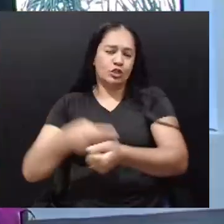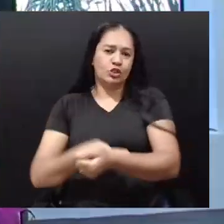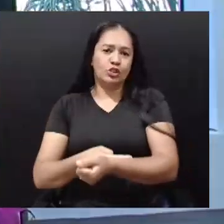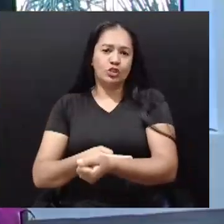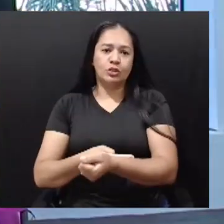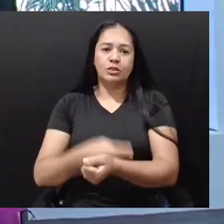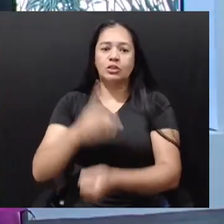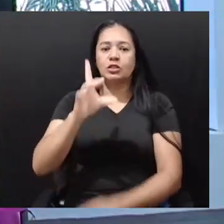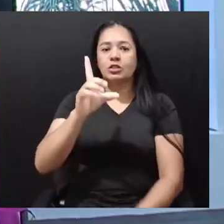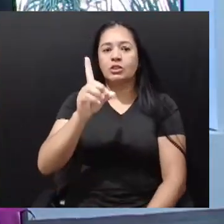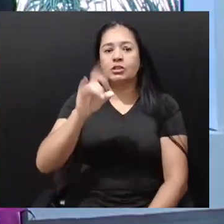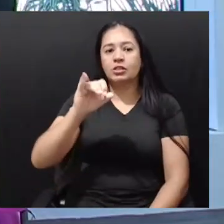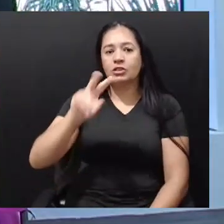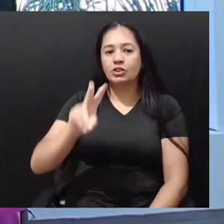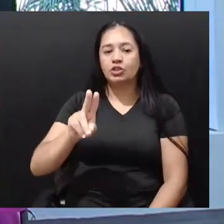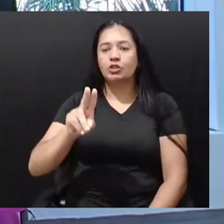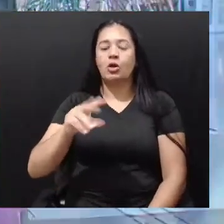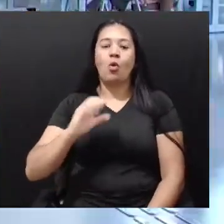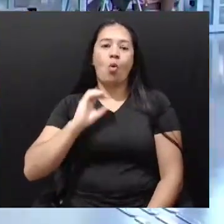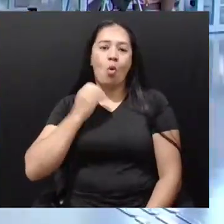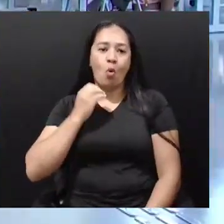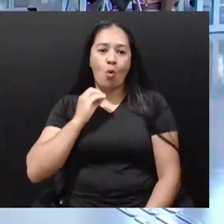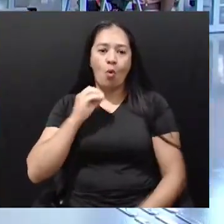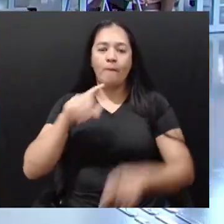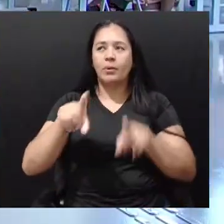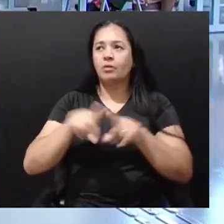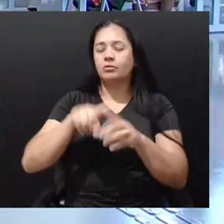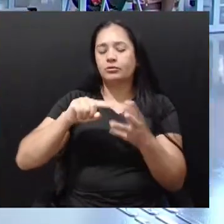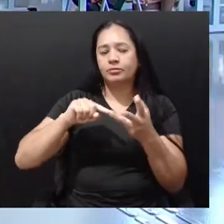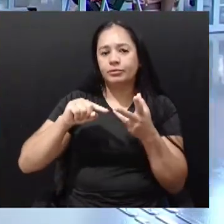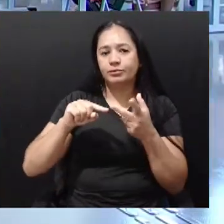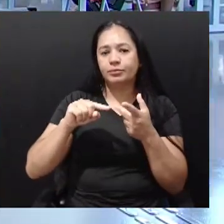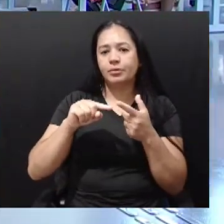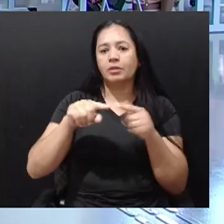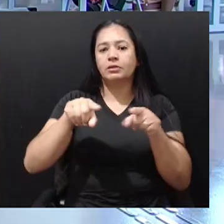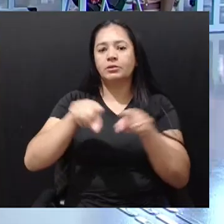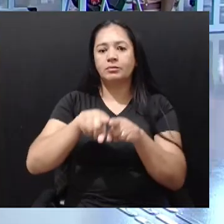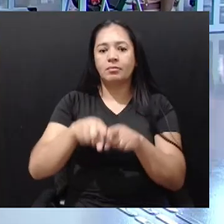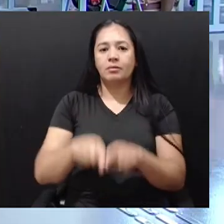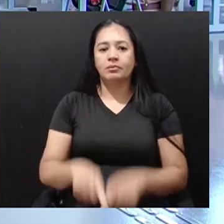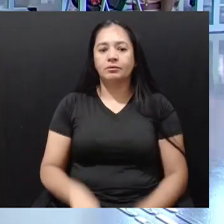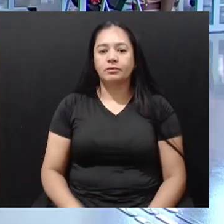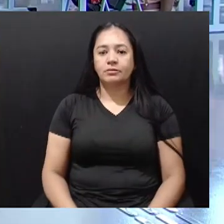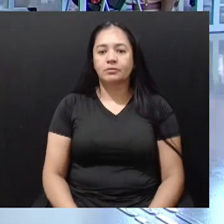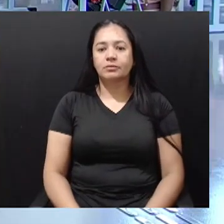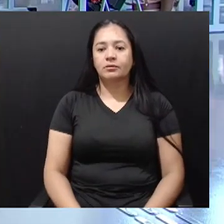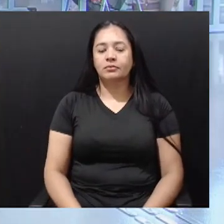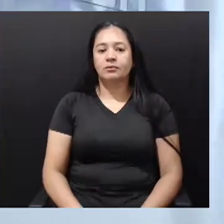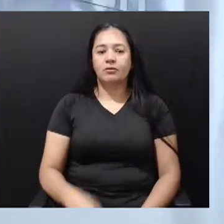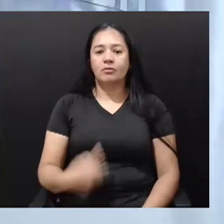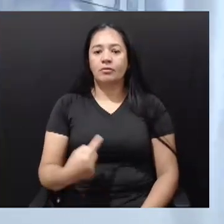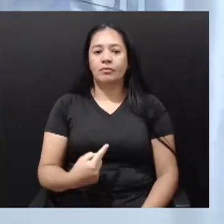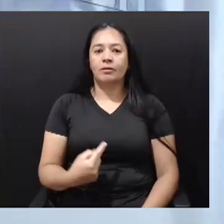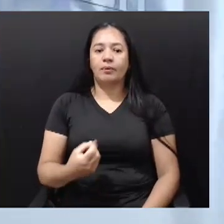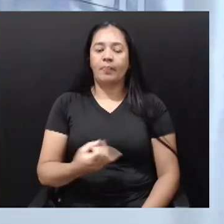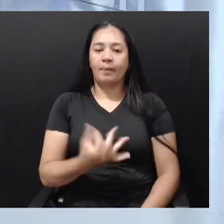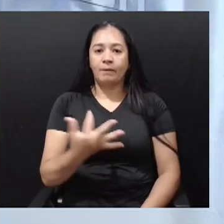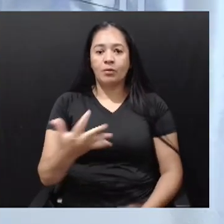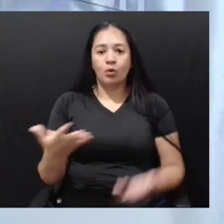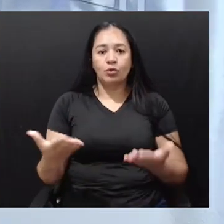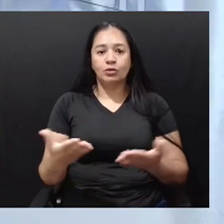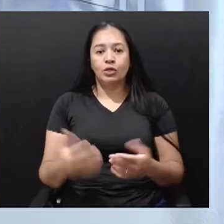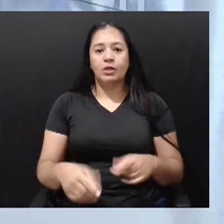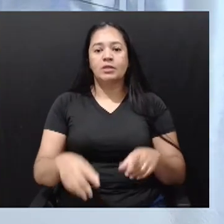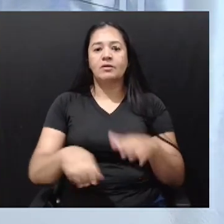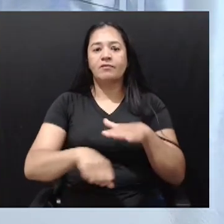de hormônio, né, de Implanon, aí dependendo da nossa disponibilidade aqui, a gente está fazendo exames de